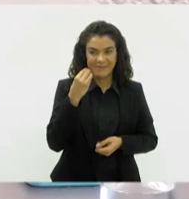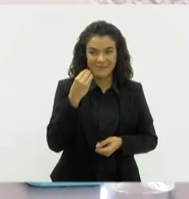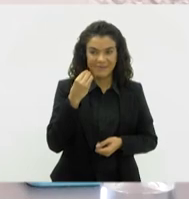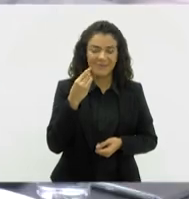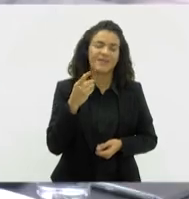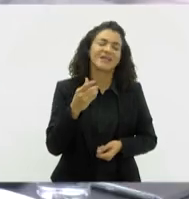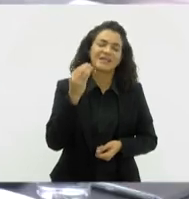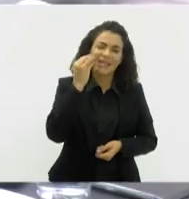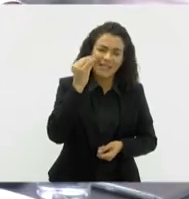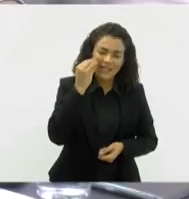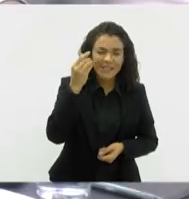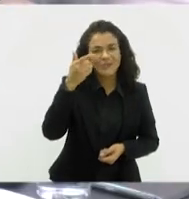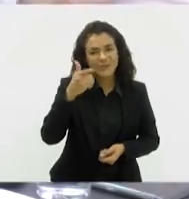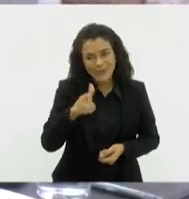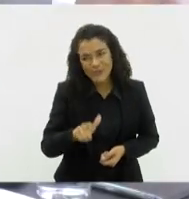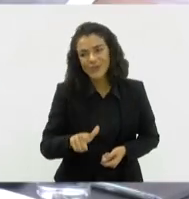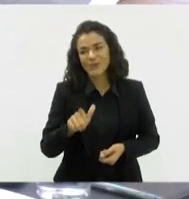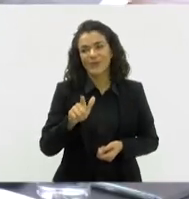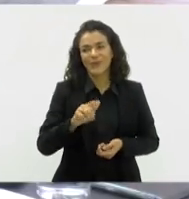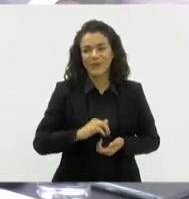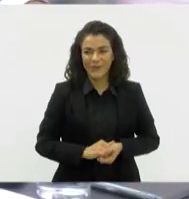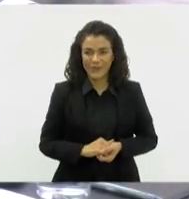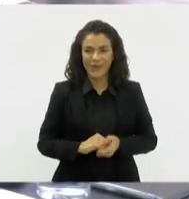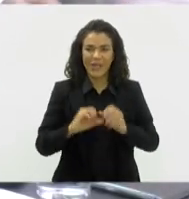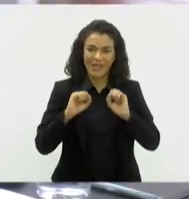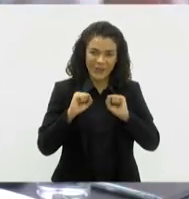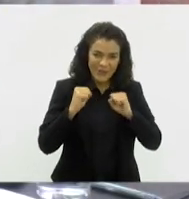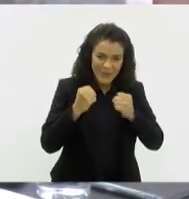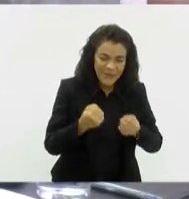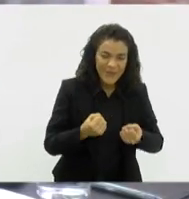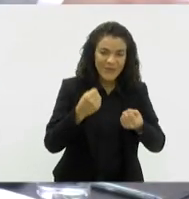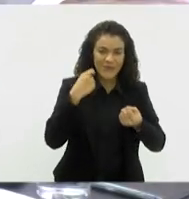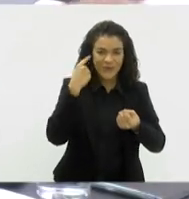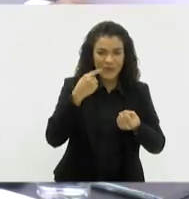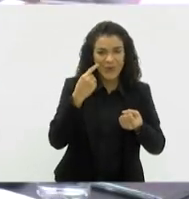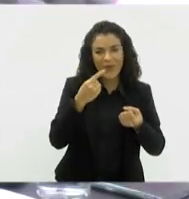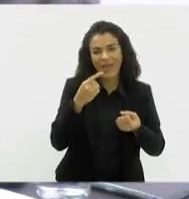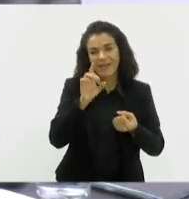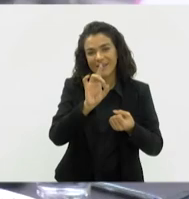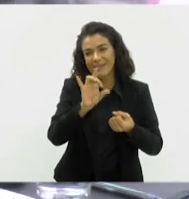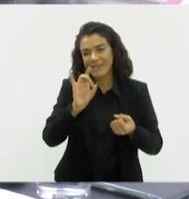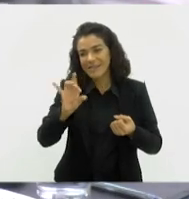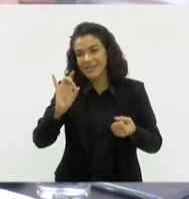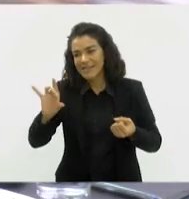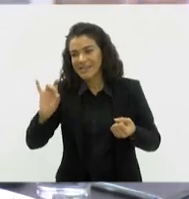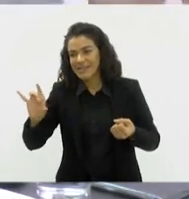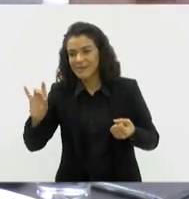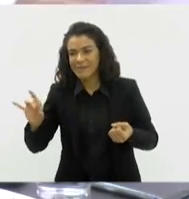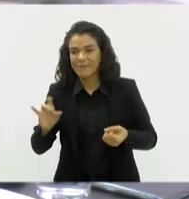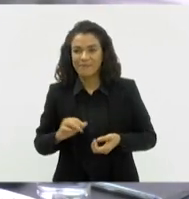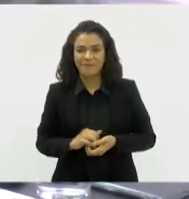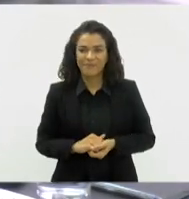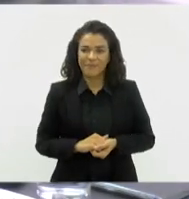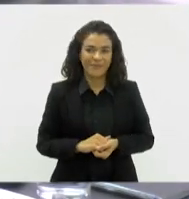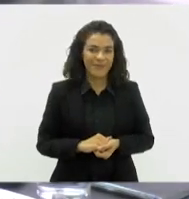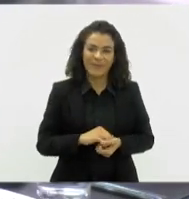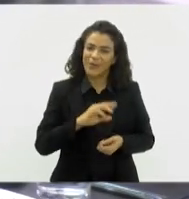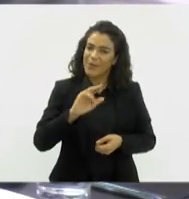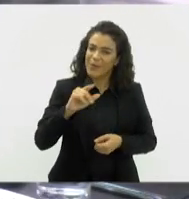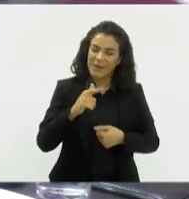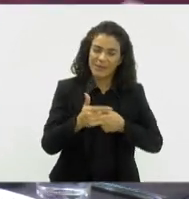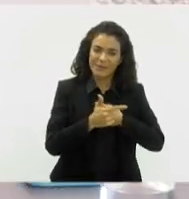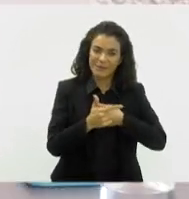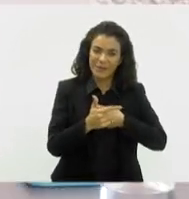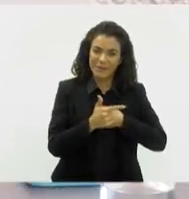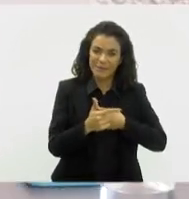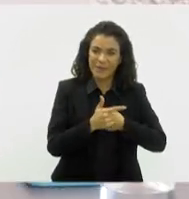tenta, mais uma vez, como disse o deputado Delaroli, fazer a defesa e atuar como advogada dos candidatos. Veja que, bem, que deputado, cai entre nós com toda a venda. Não é o seu papel, deputado. Eu participei